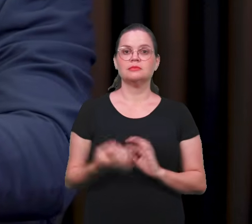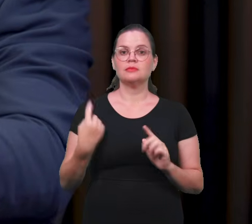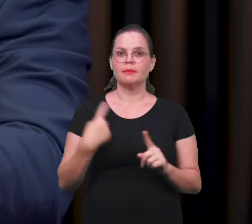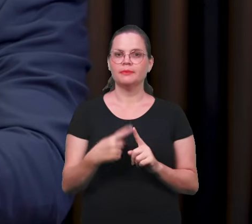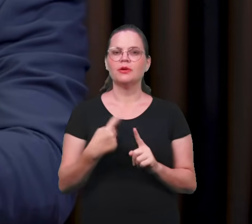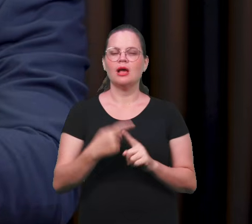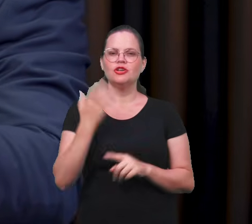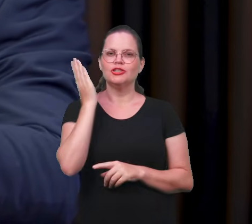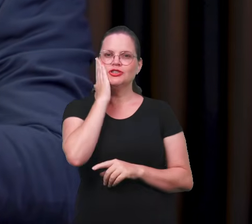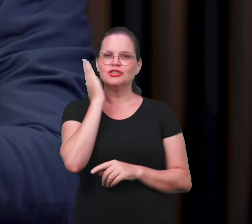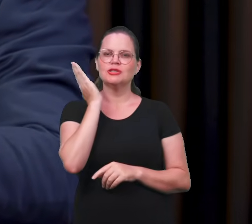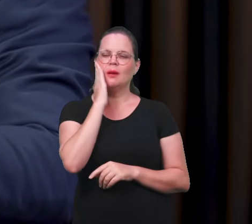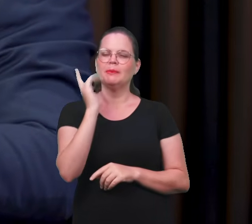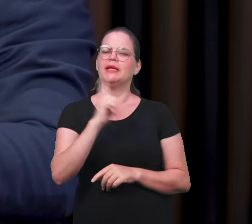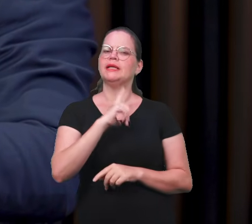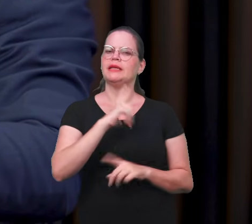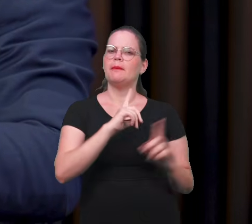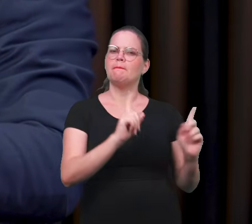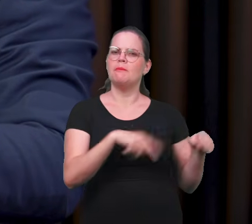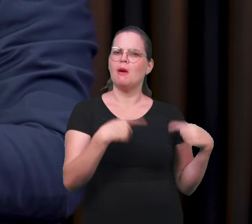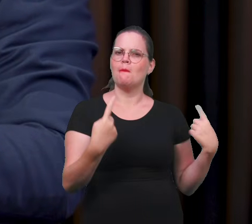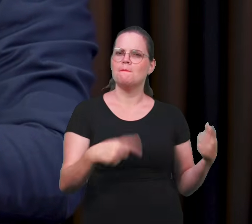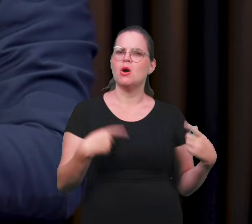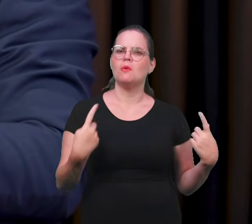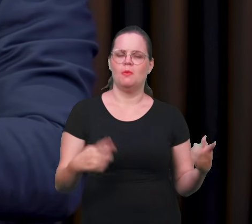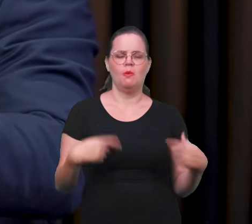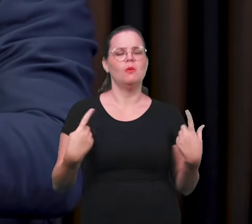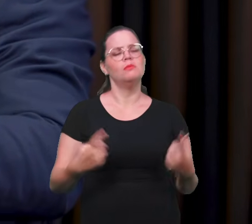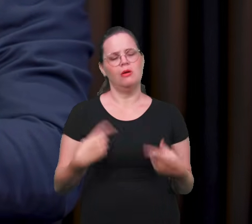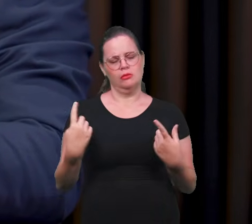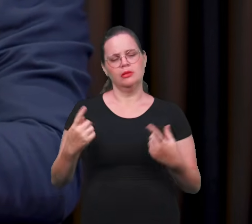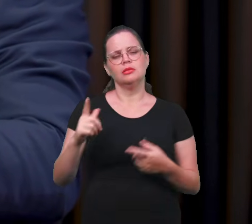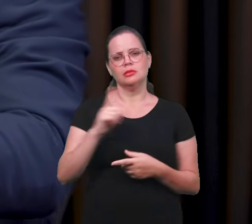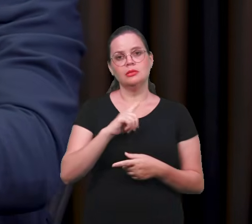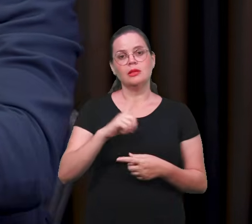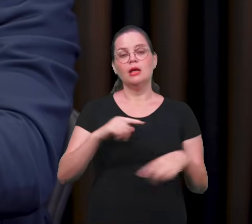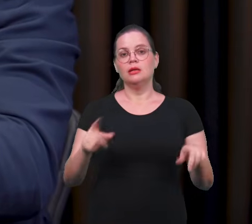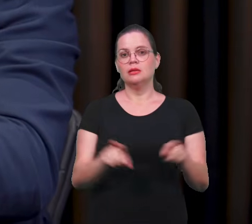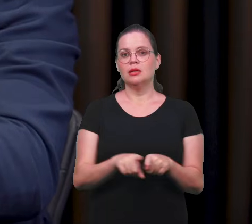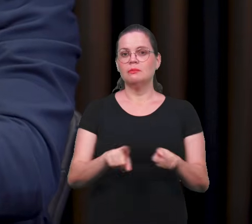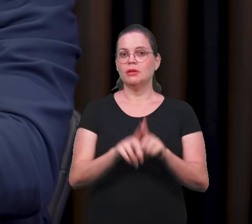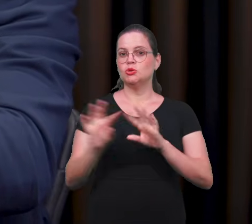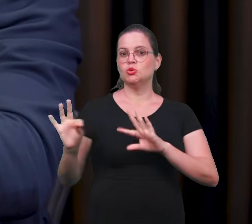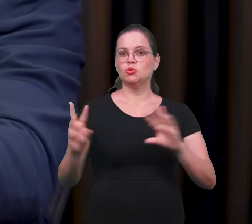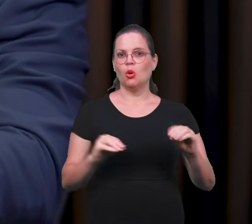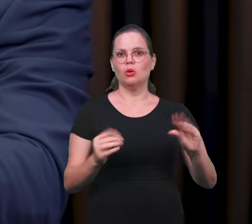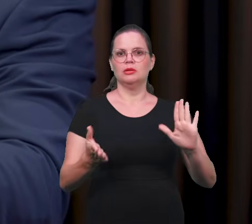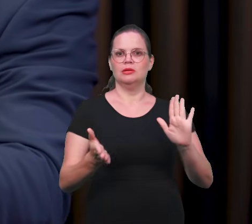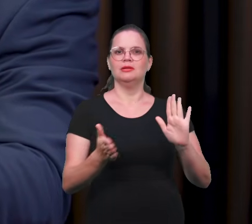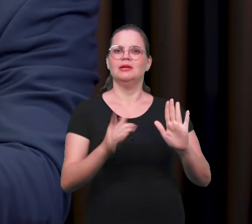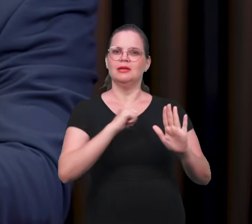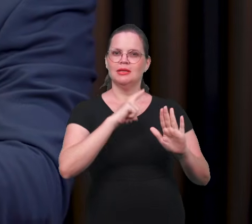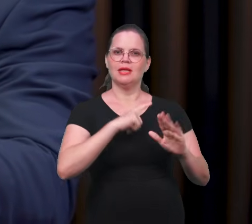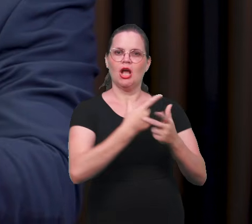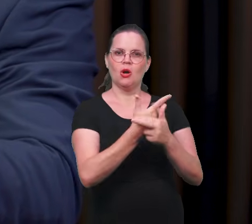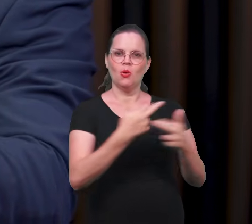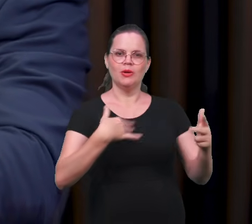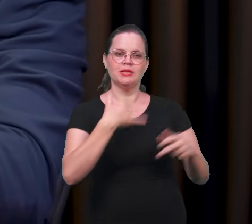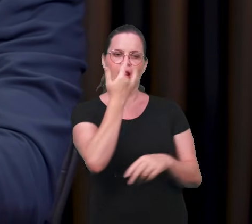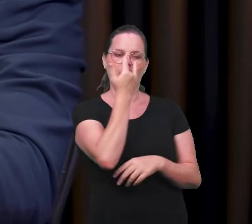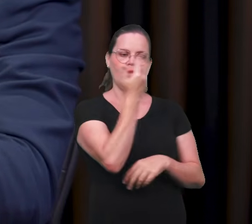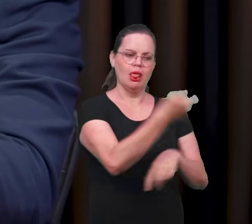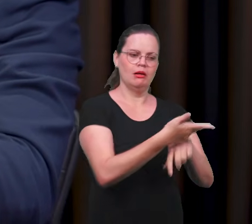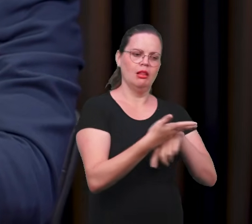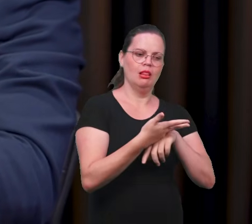os ataques são muitos, as condições estabelecidas para tirar o servo do caminho